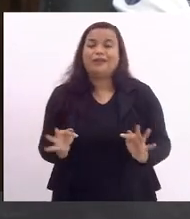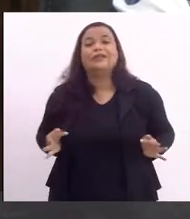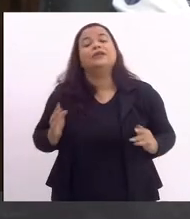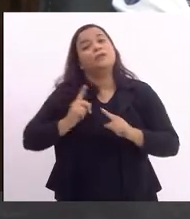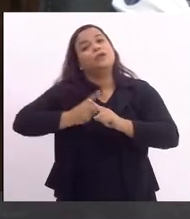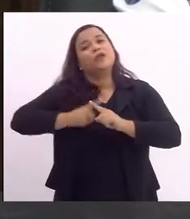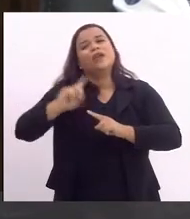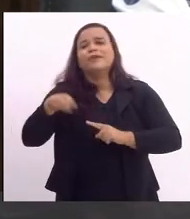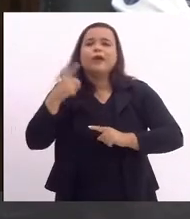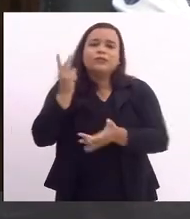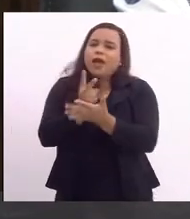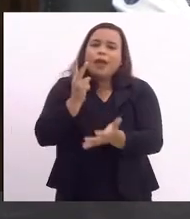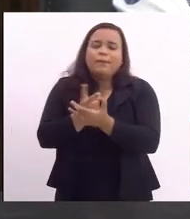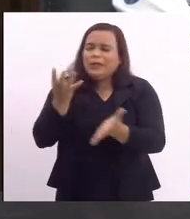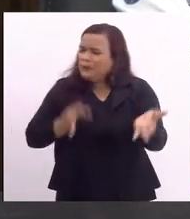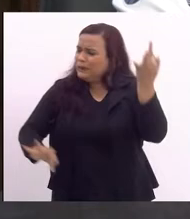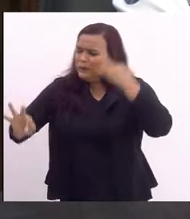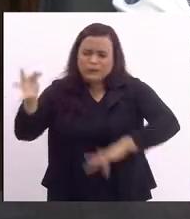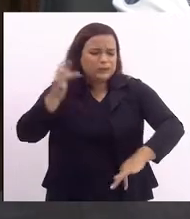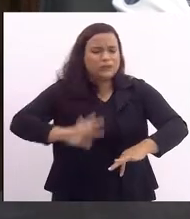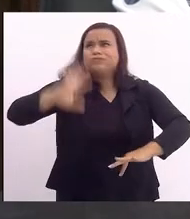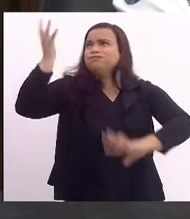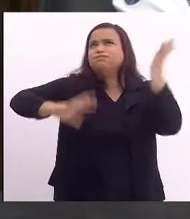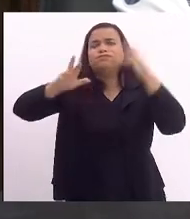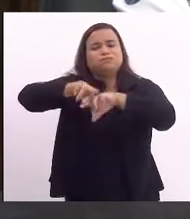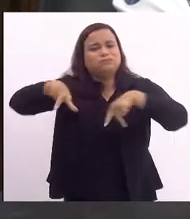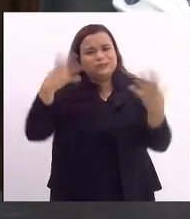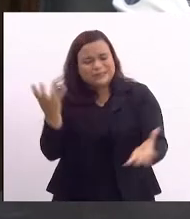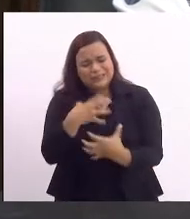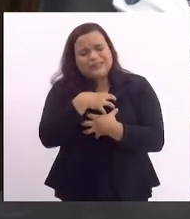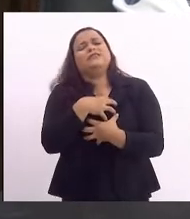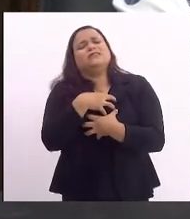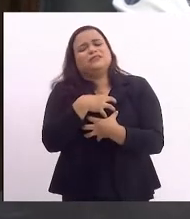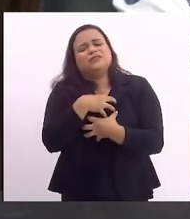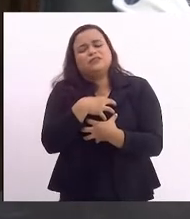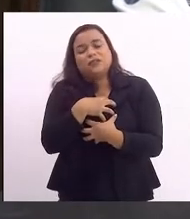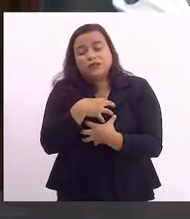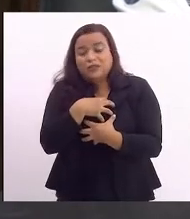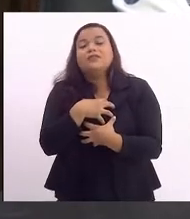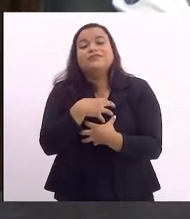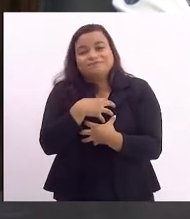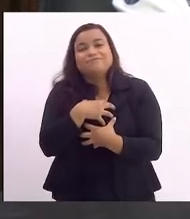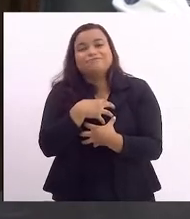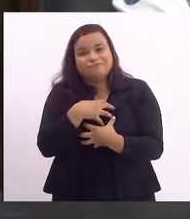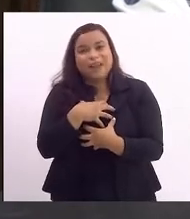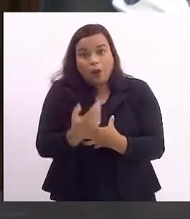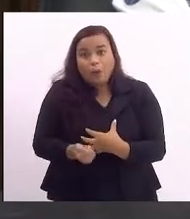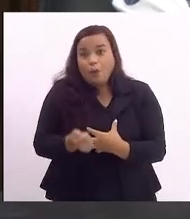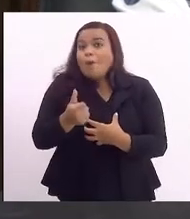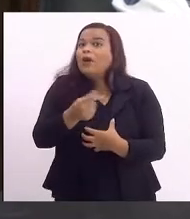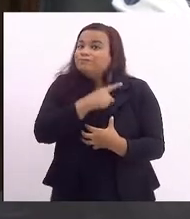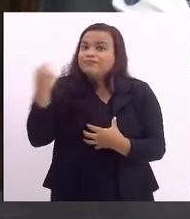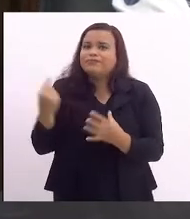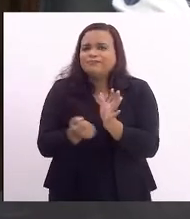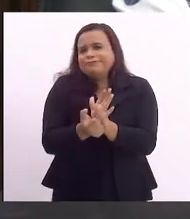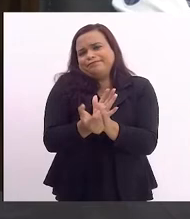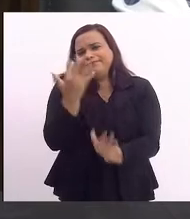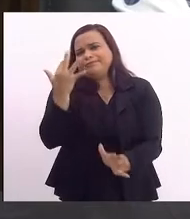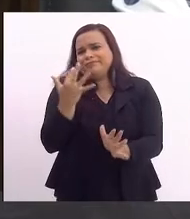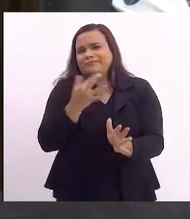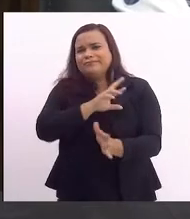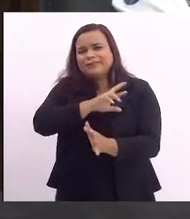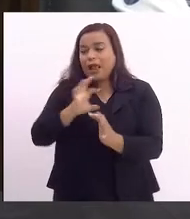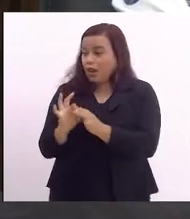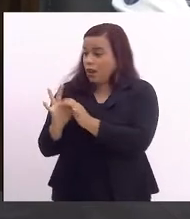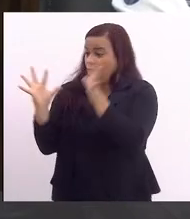temos nossas dores para compartilhar de momentos em que quase tivemos as nossas vidas retiradas. A liberdade é apenas uma parte,